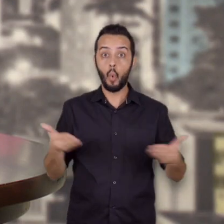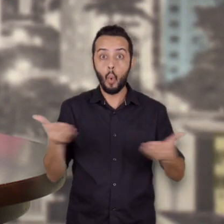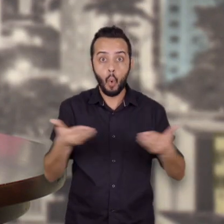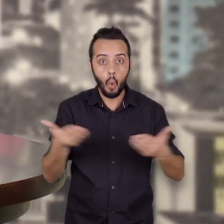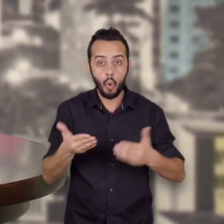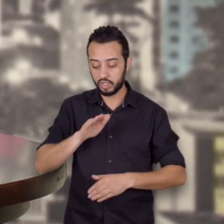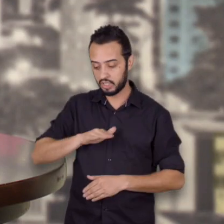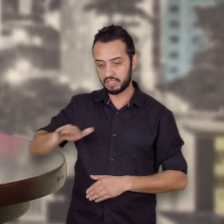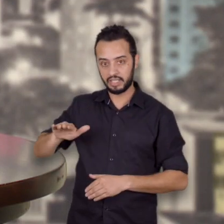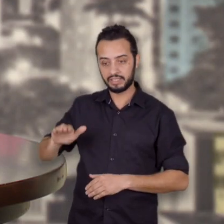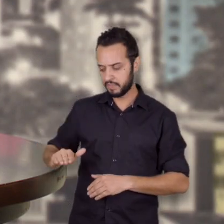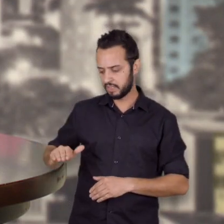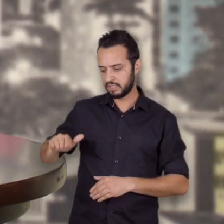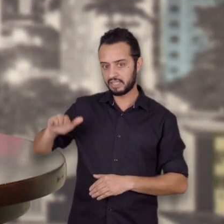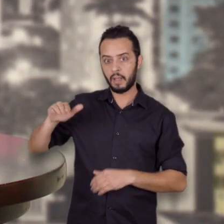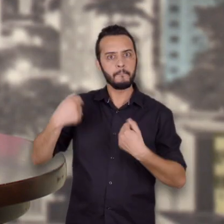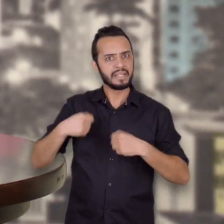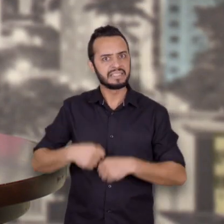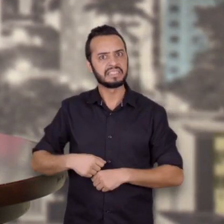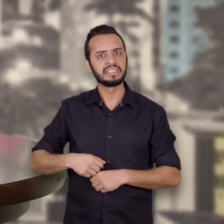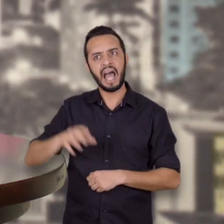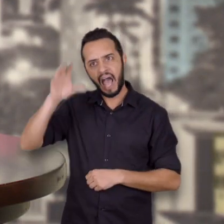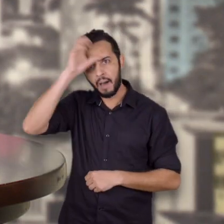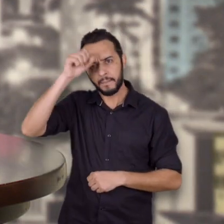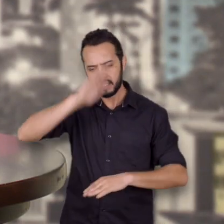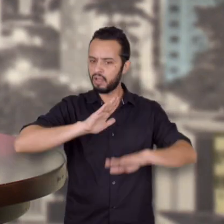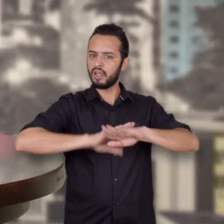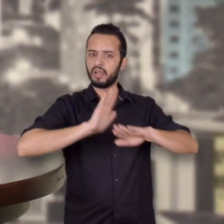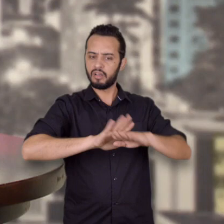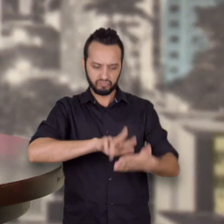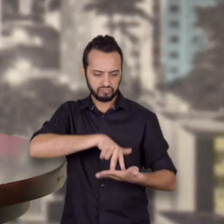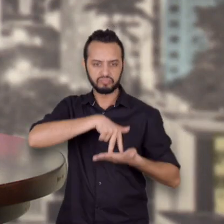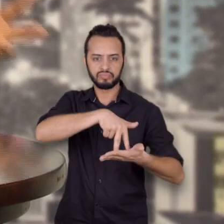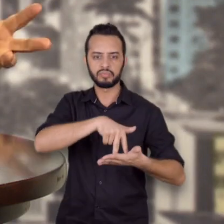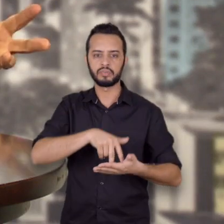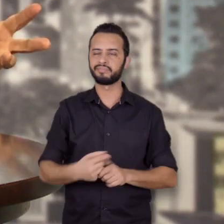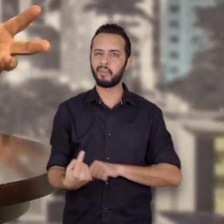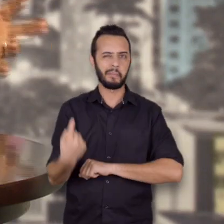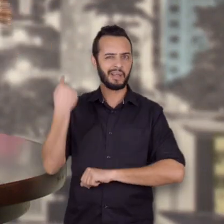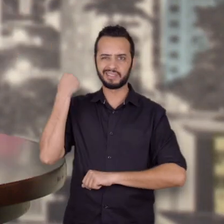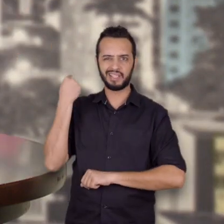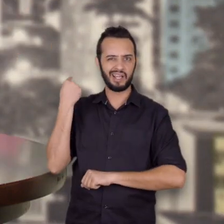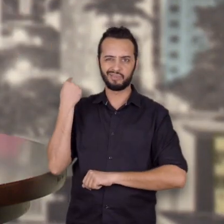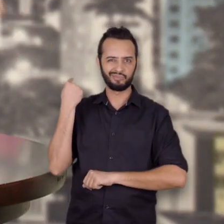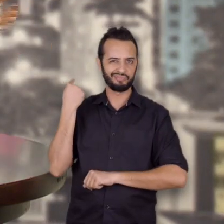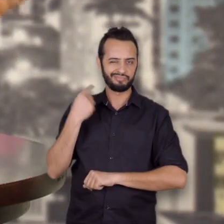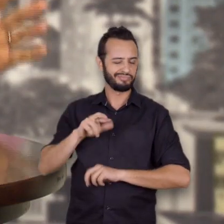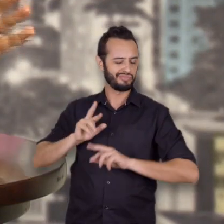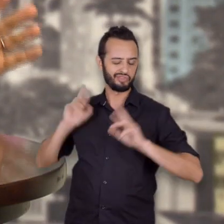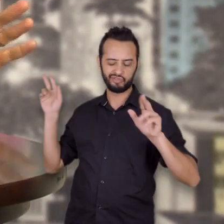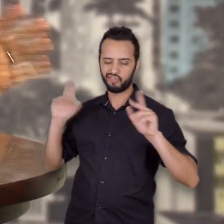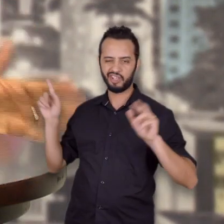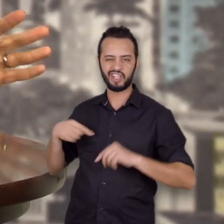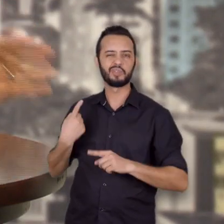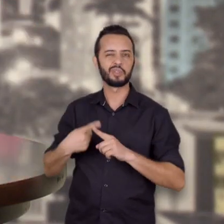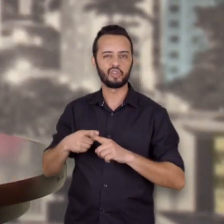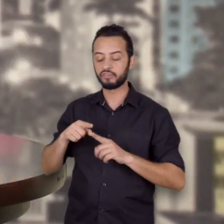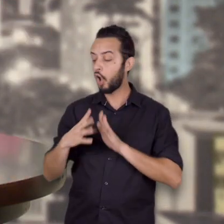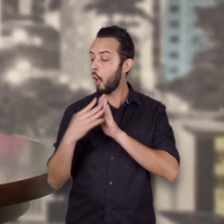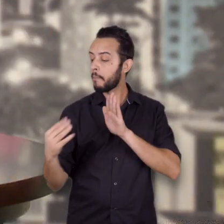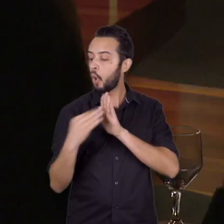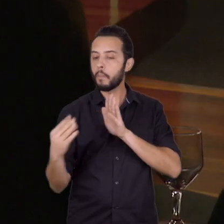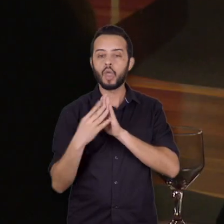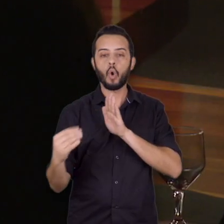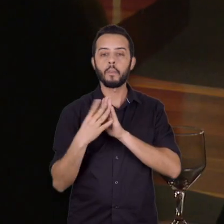desde muito cedo, elas precisam se defender, elas precisam pensar. Nós nunca quisemos que os filhos nossos pensassem, porque